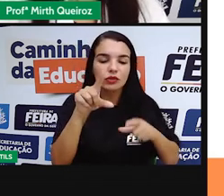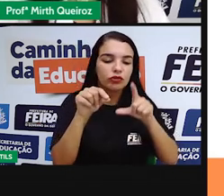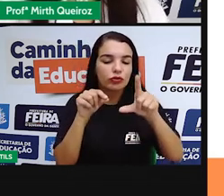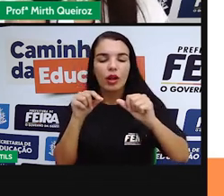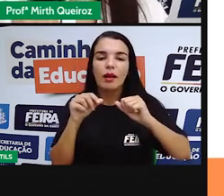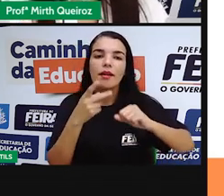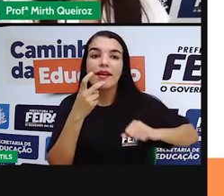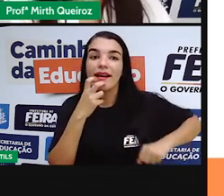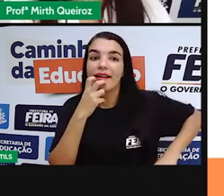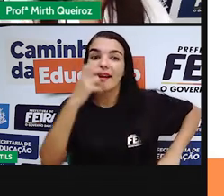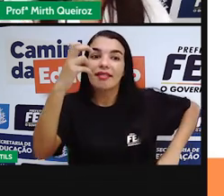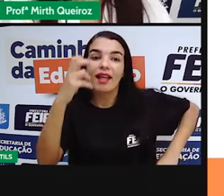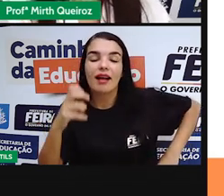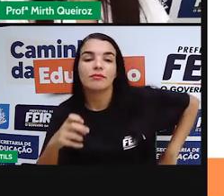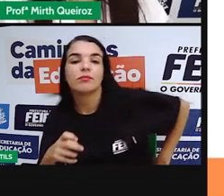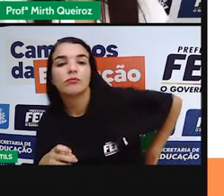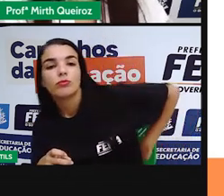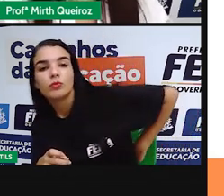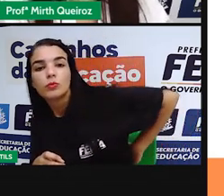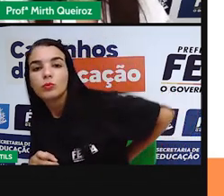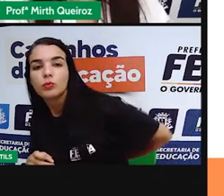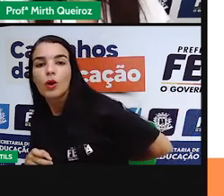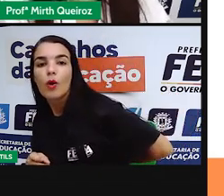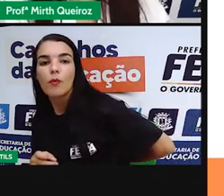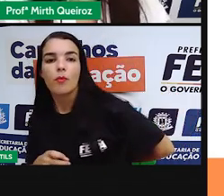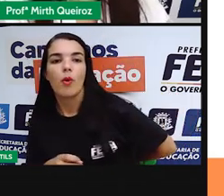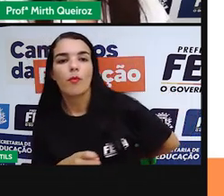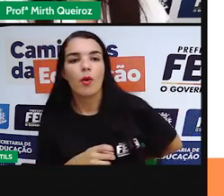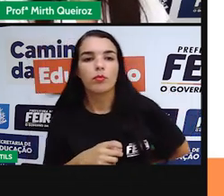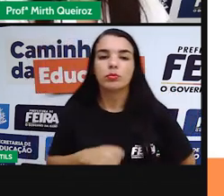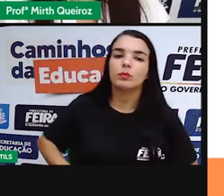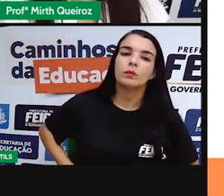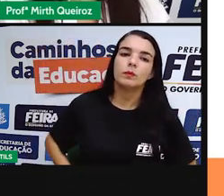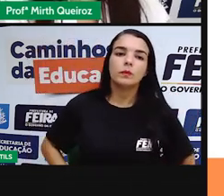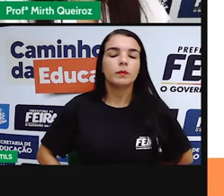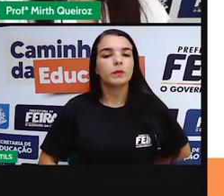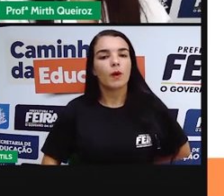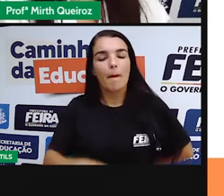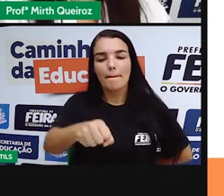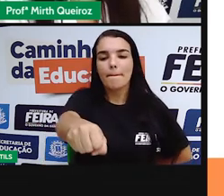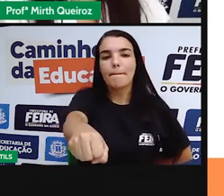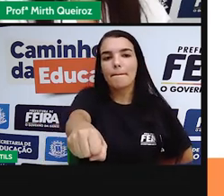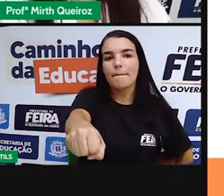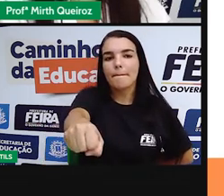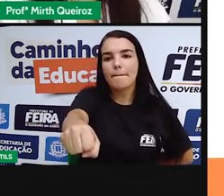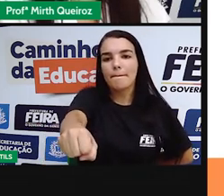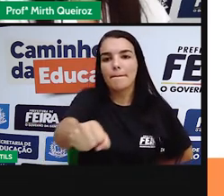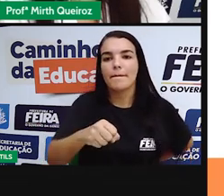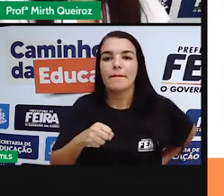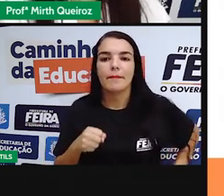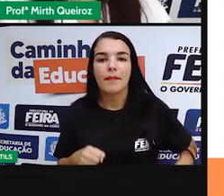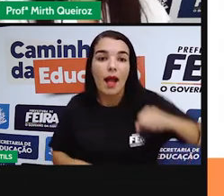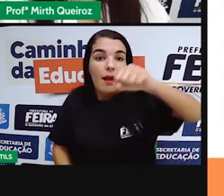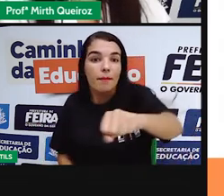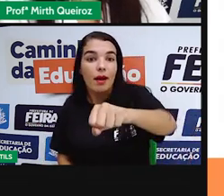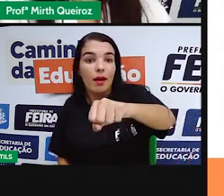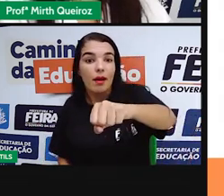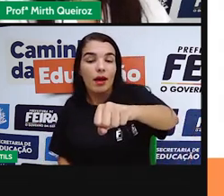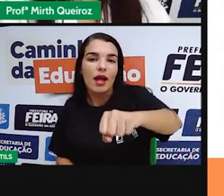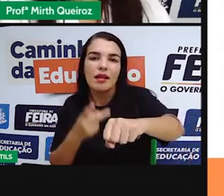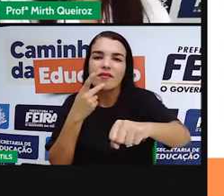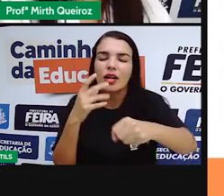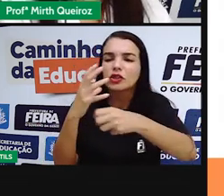de palitinhos, vai ficar aqui na frente com a mão fechada e vão falar as quantidades. Igual aí um falou que